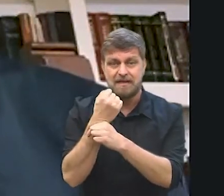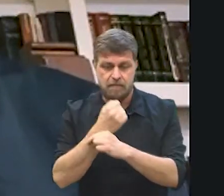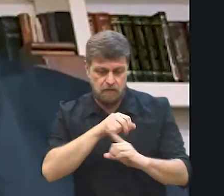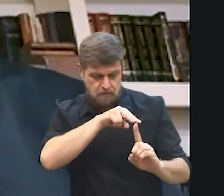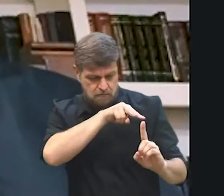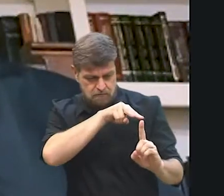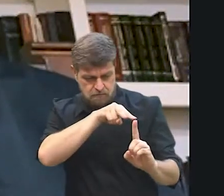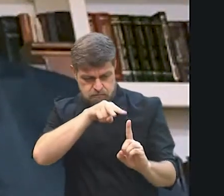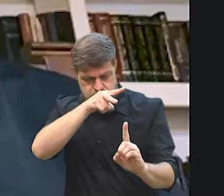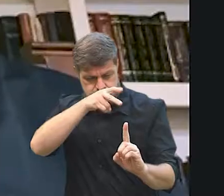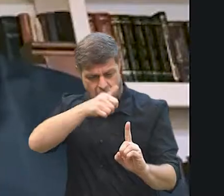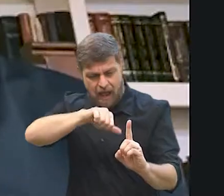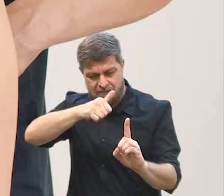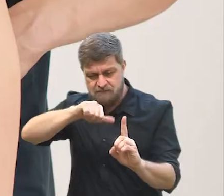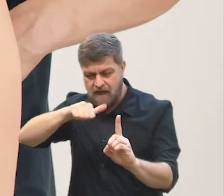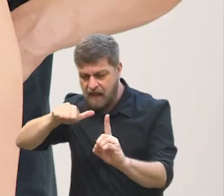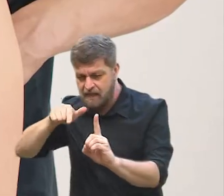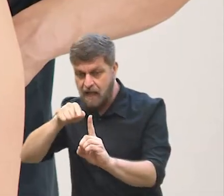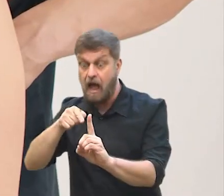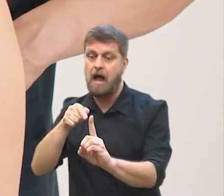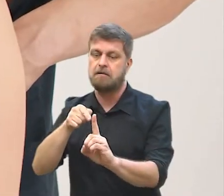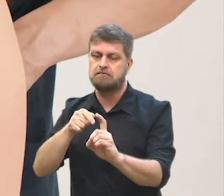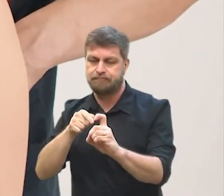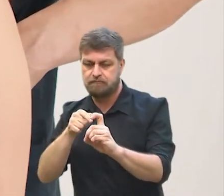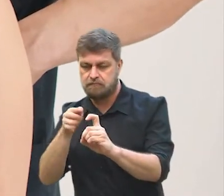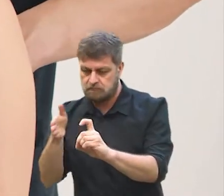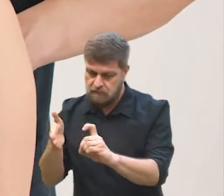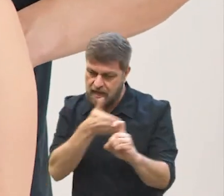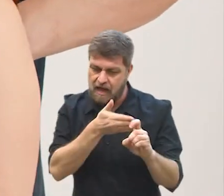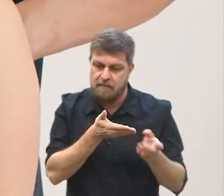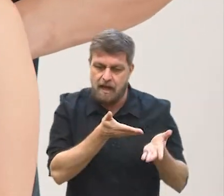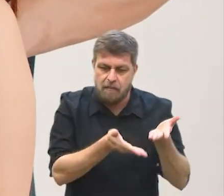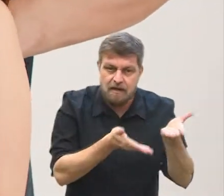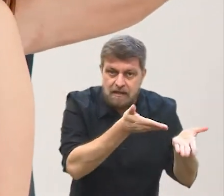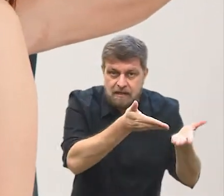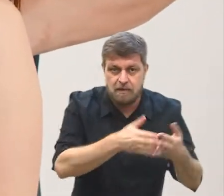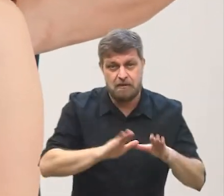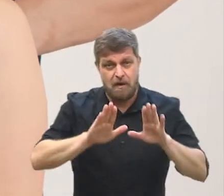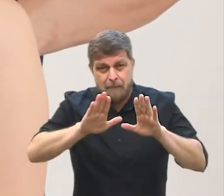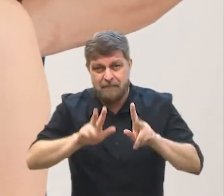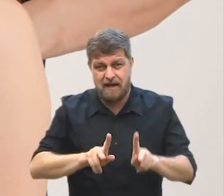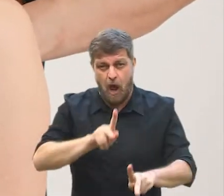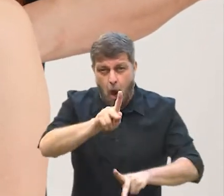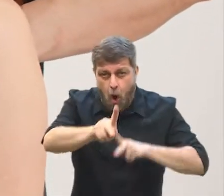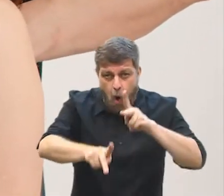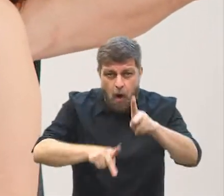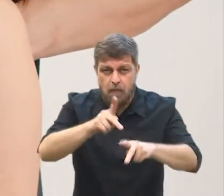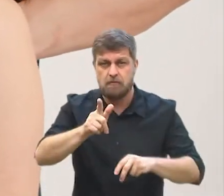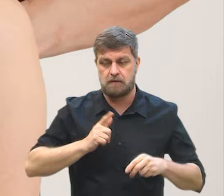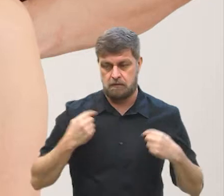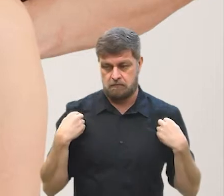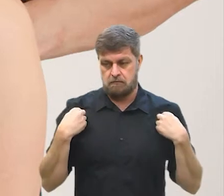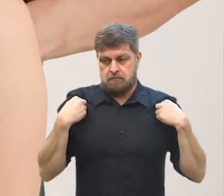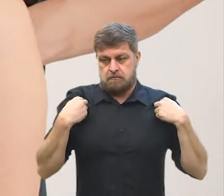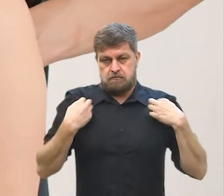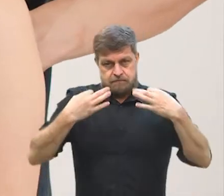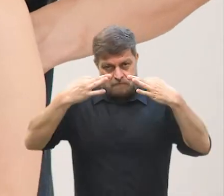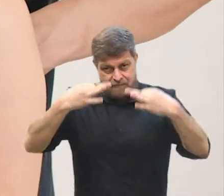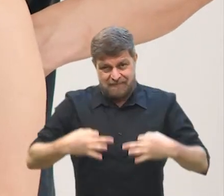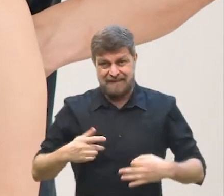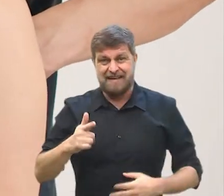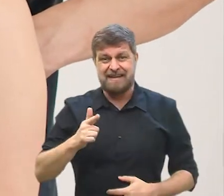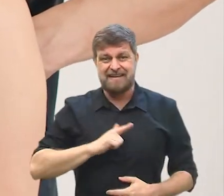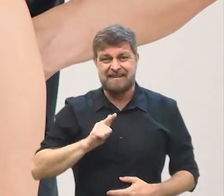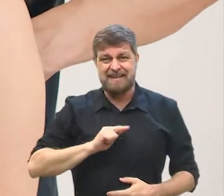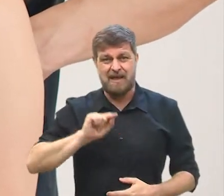que identificam isso e encaminham para tratamento. Mas, no geral, o povo está com uma postura boa. O que existe hoje